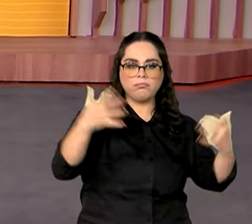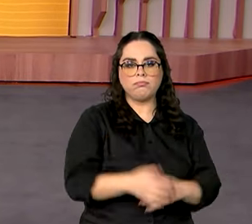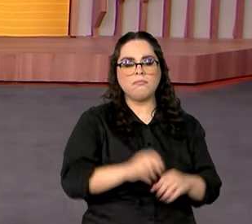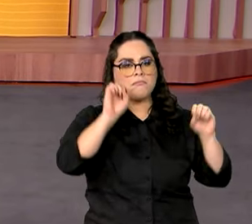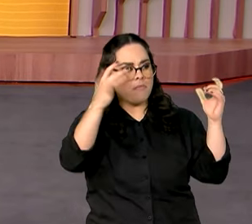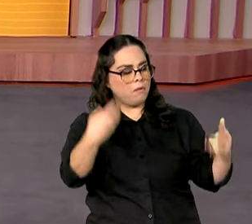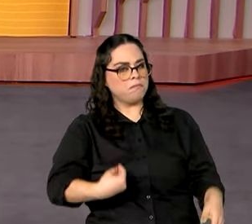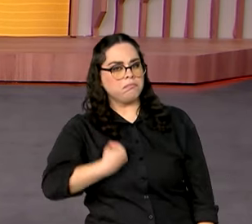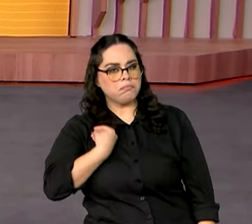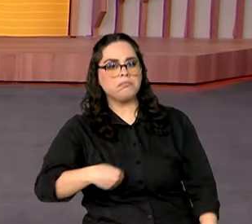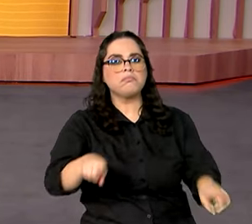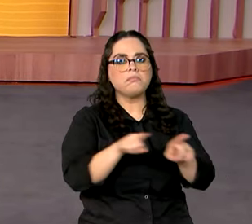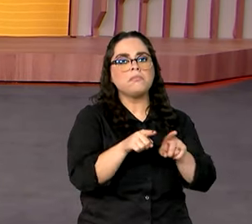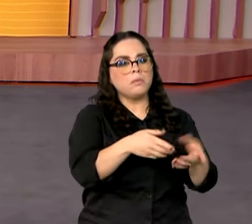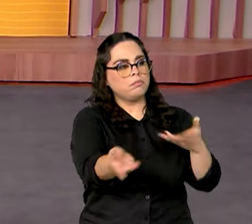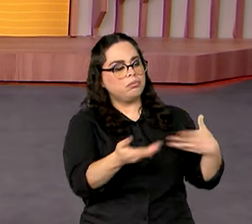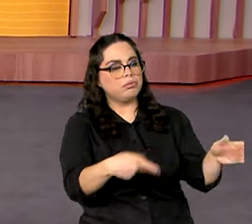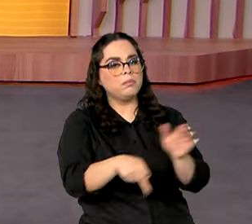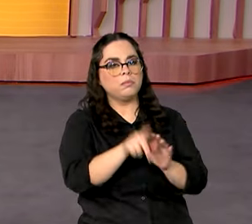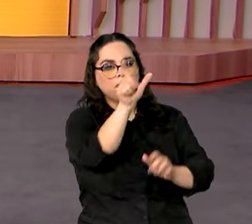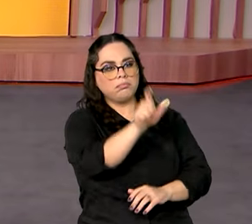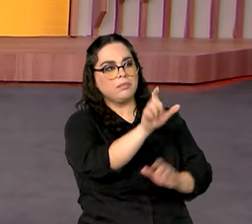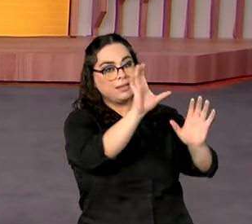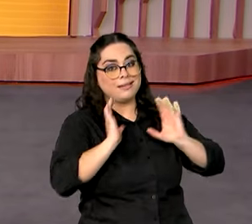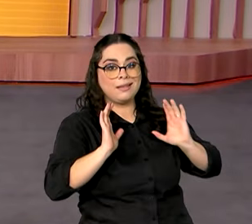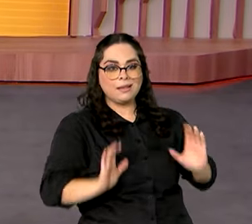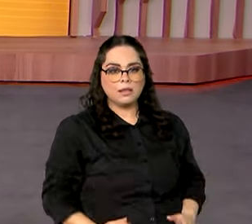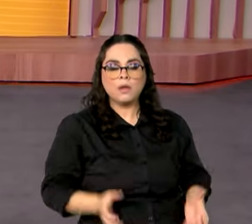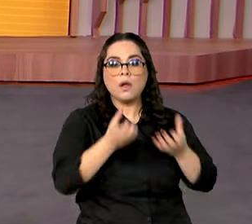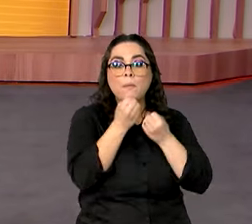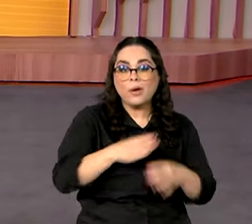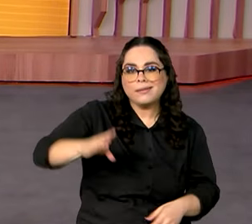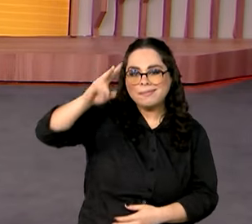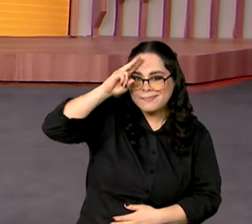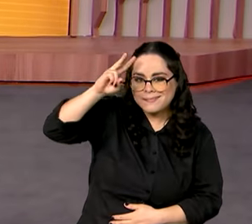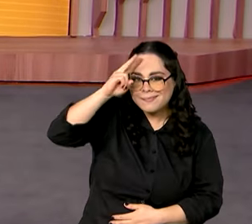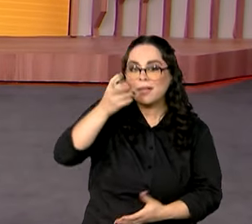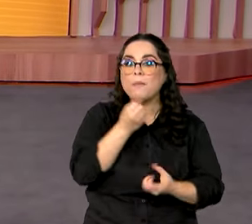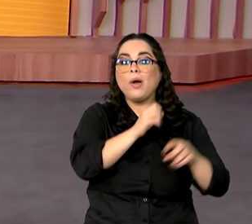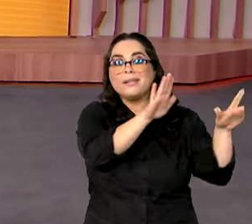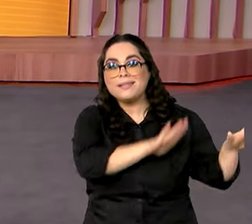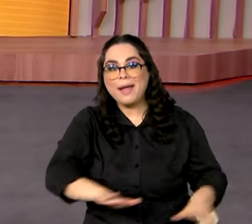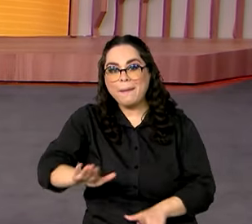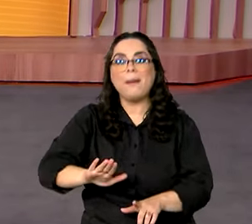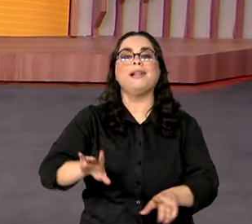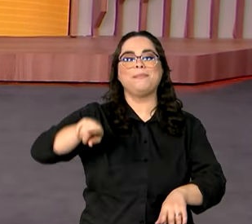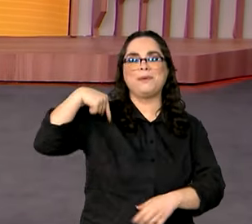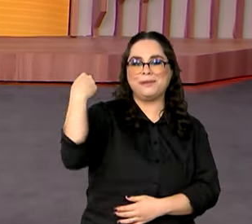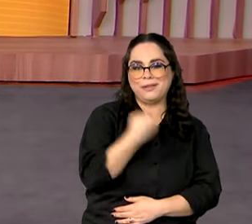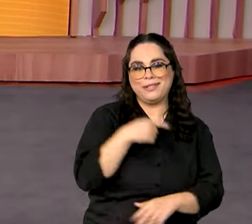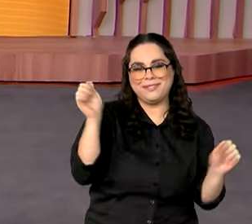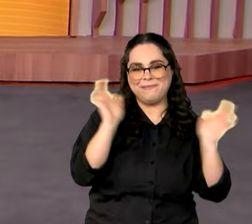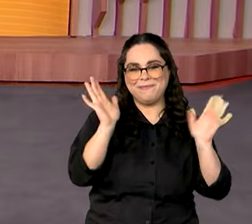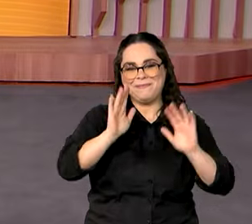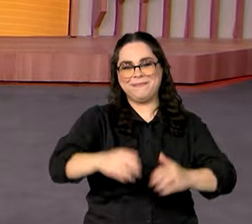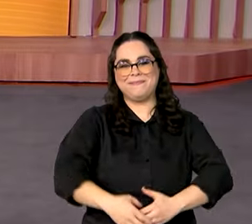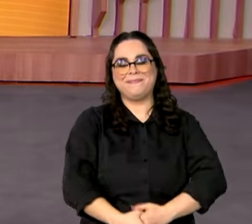eventos ao vivo e muito serviço para você, cidadão. Uma ótima segunda-feira, uma boa semana para a gente. Tchau.